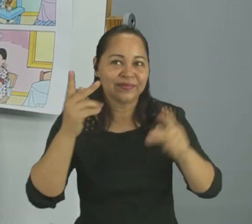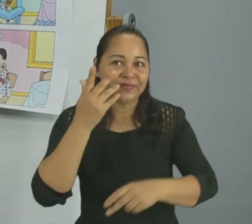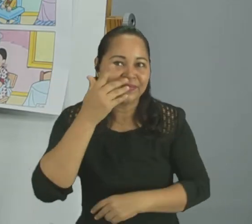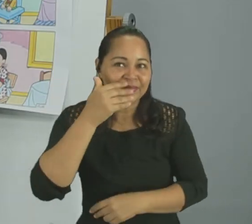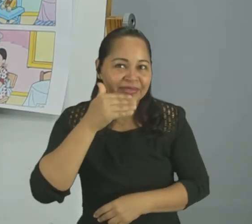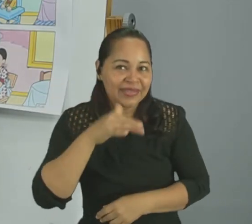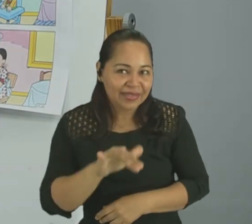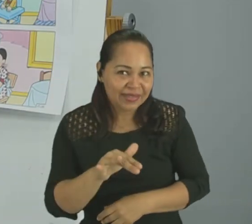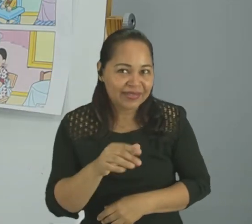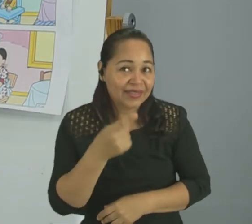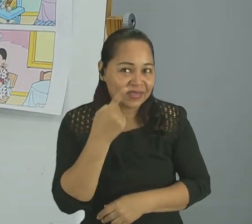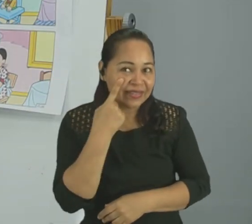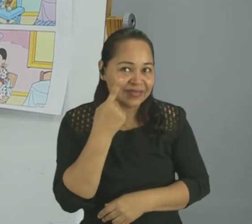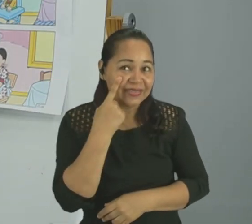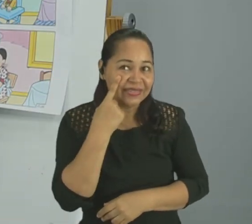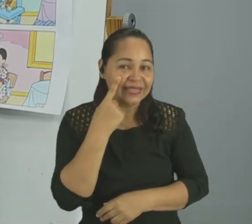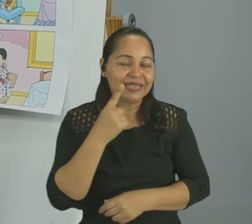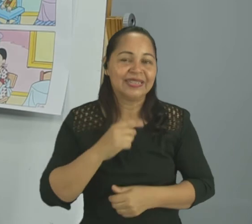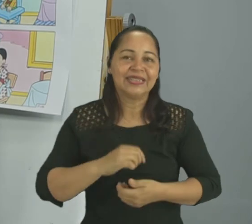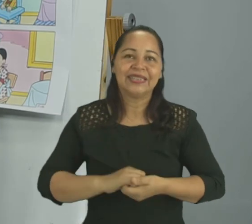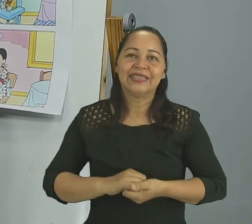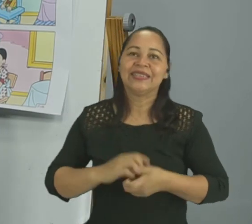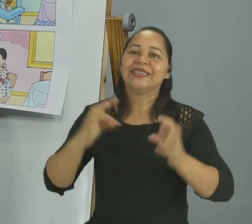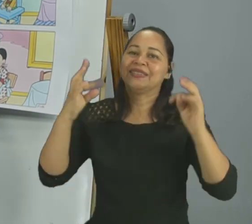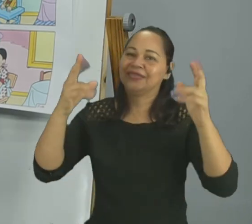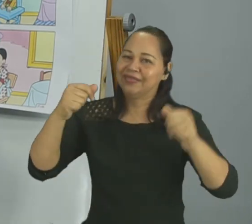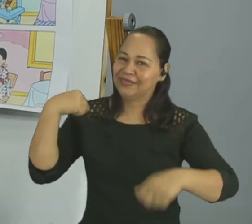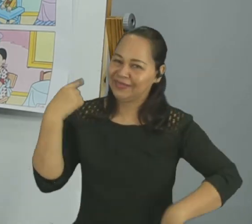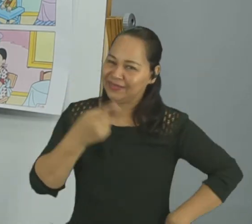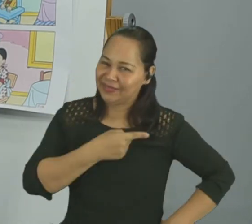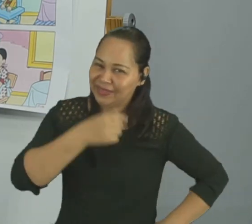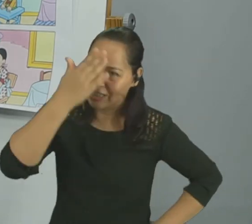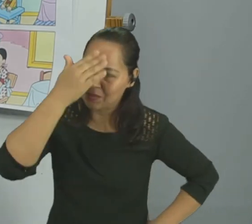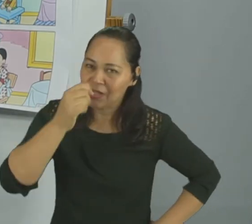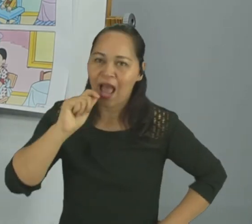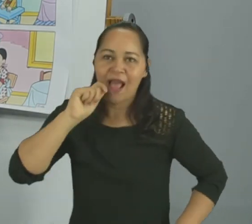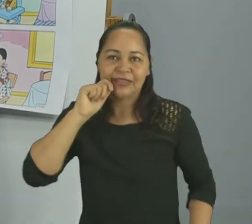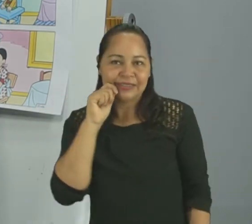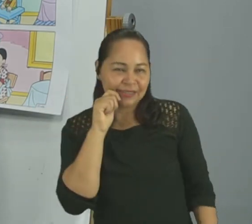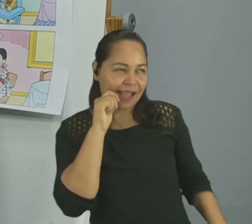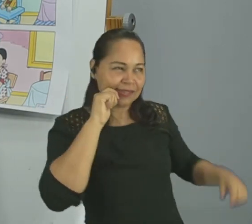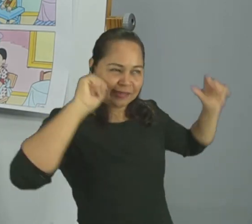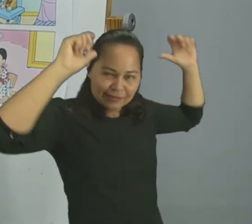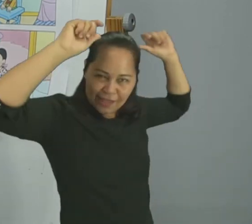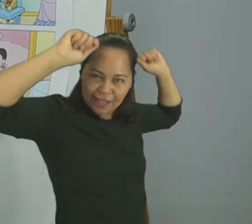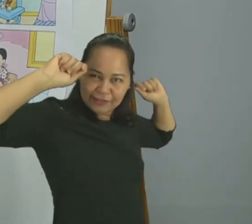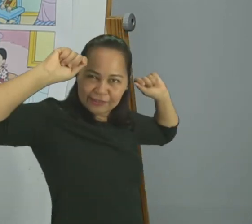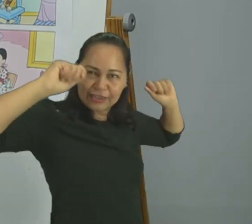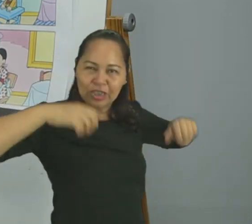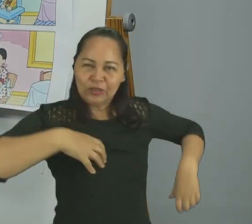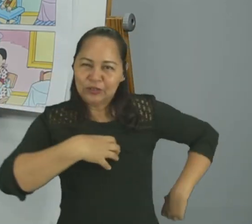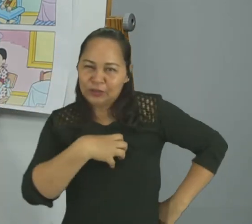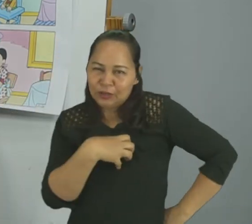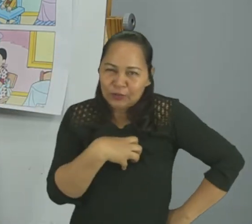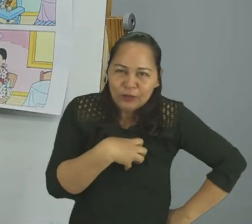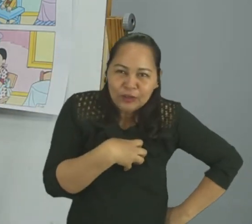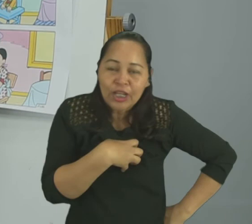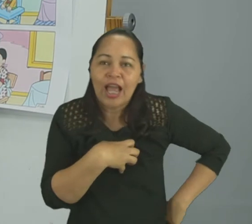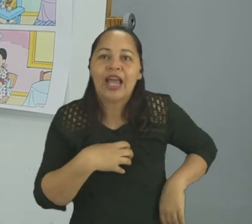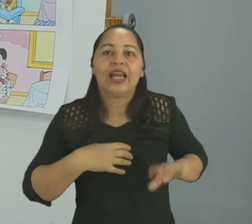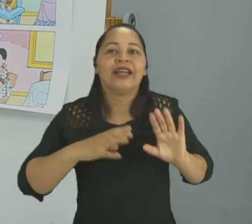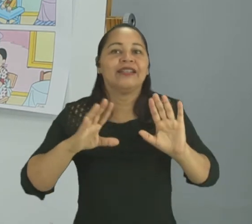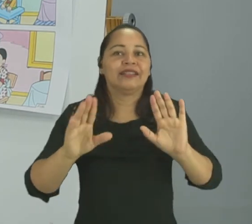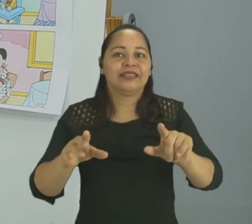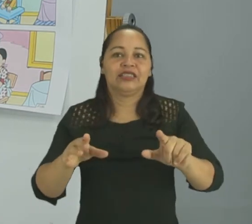Ok, crianças? Vocês observaram? Ó, todos nós sabemos, né, que o Chico, ele é bem caipira, né,